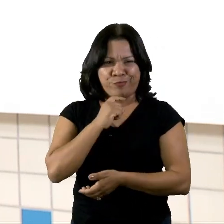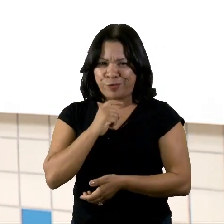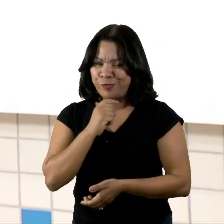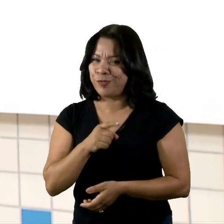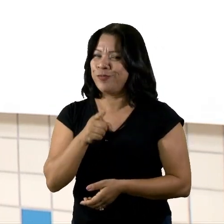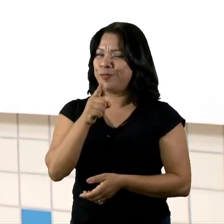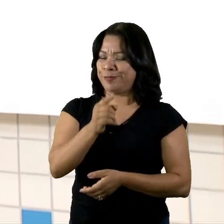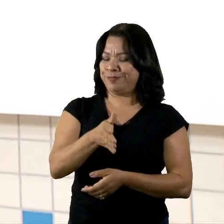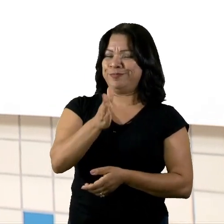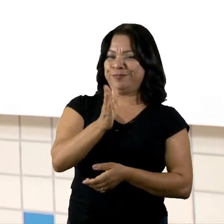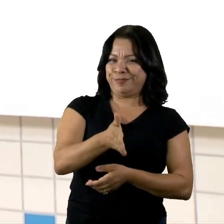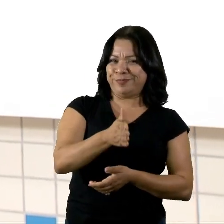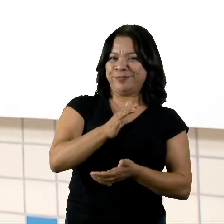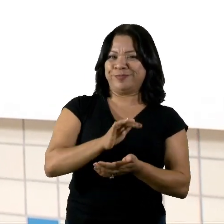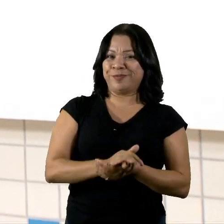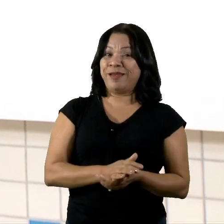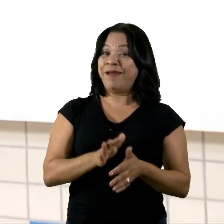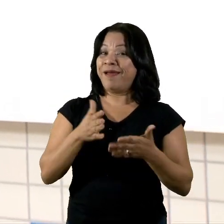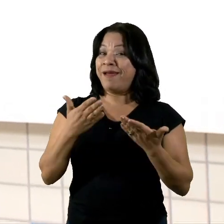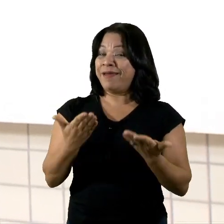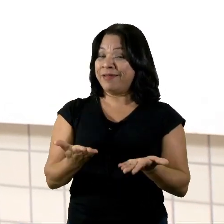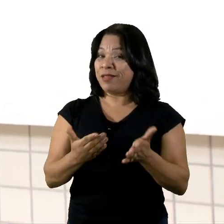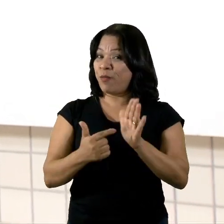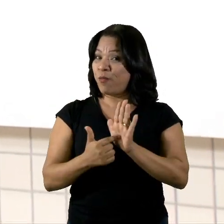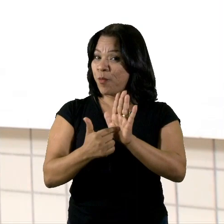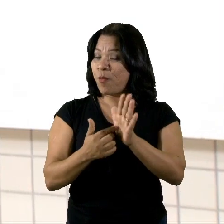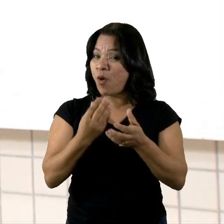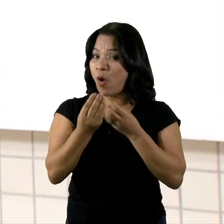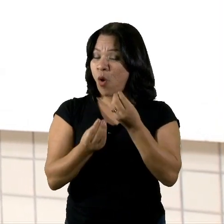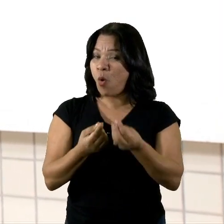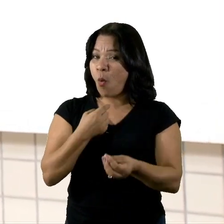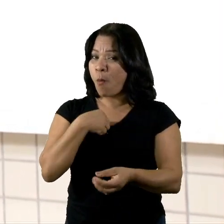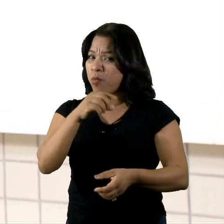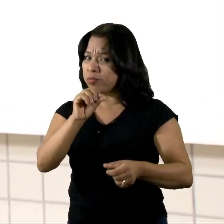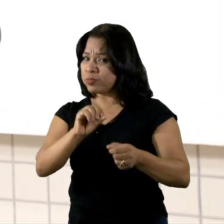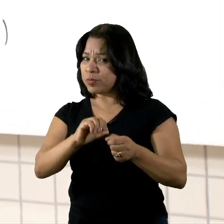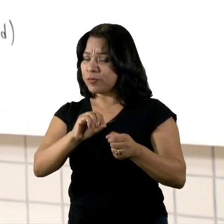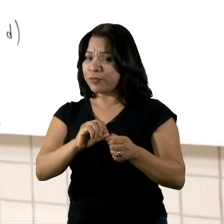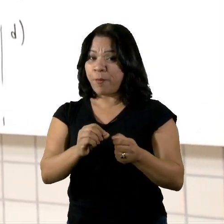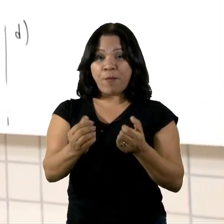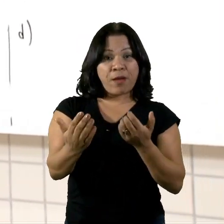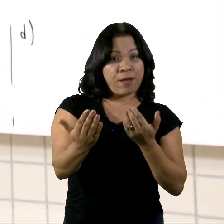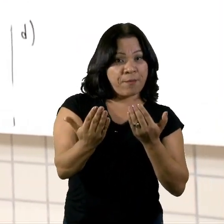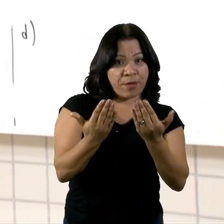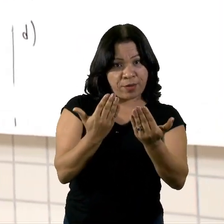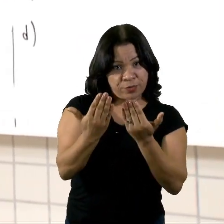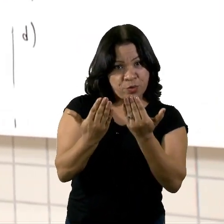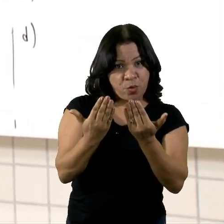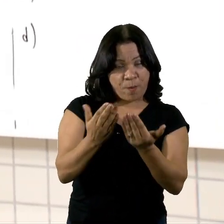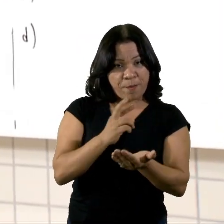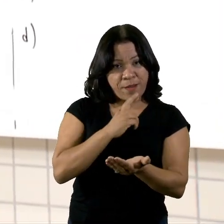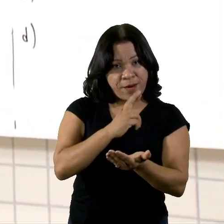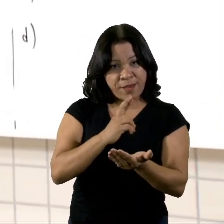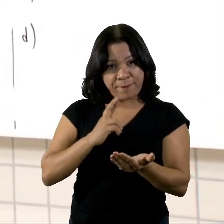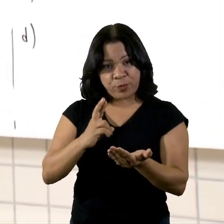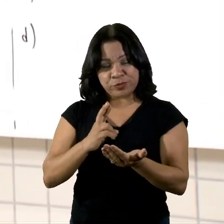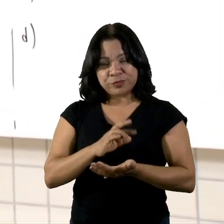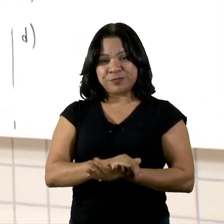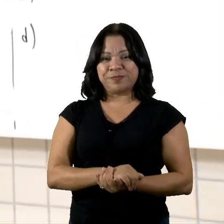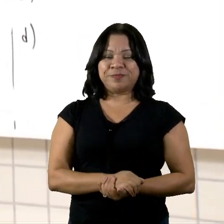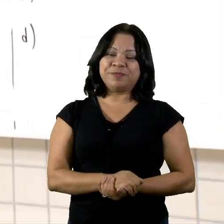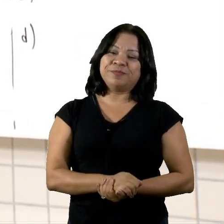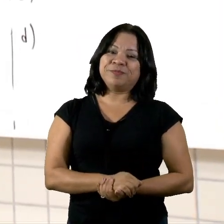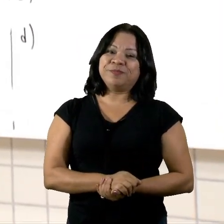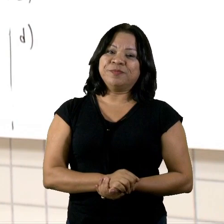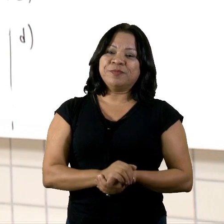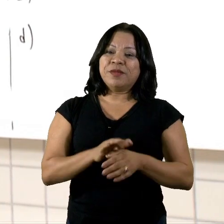vou mostrar como eu faria, né? E a gente compara as nossas respostas. Então, foi